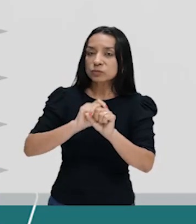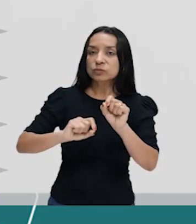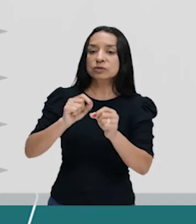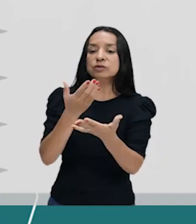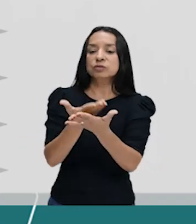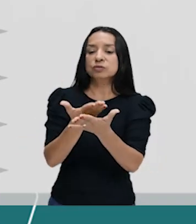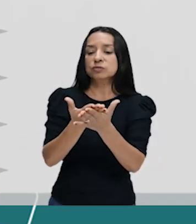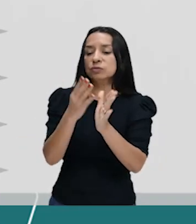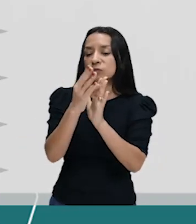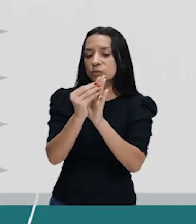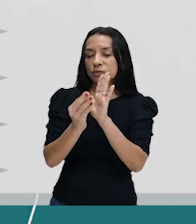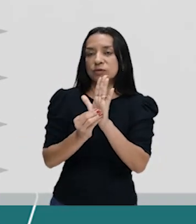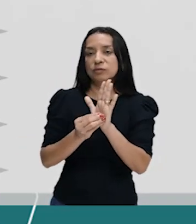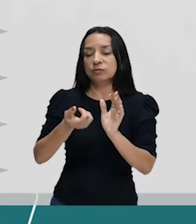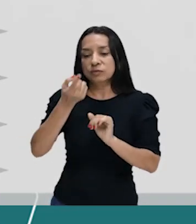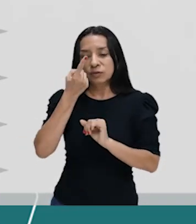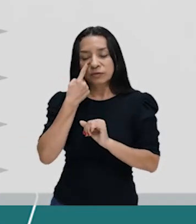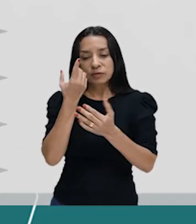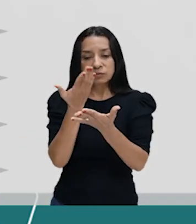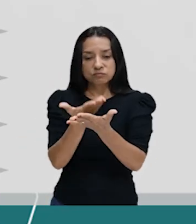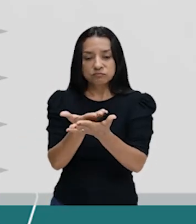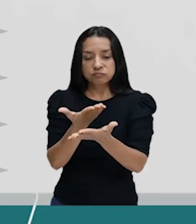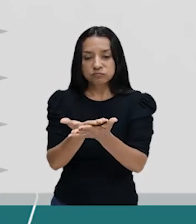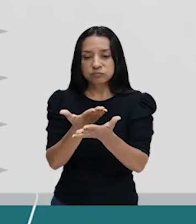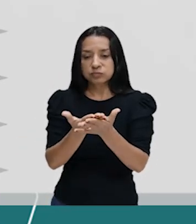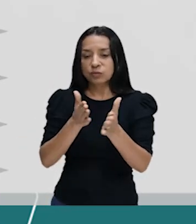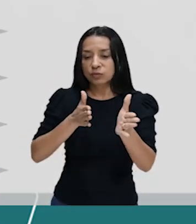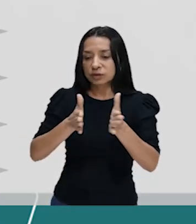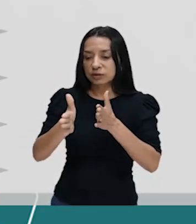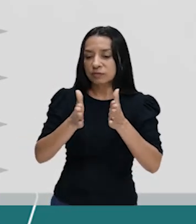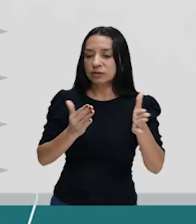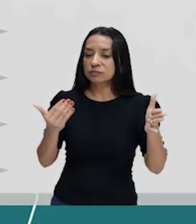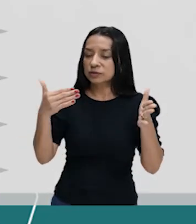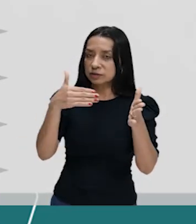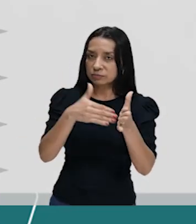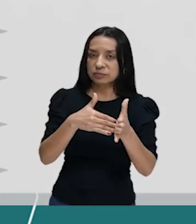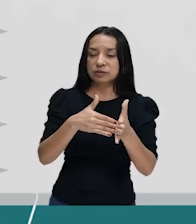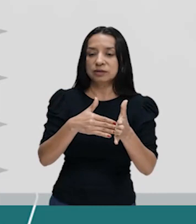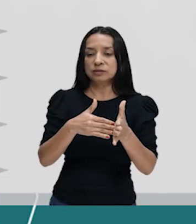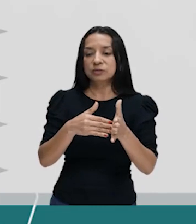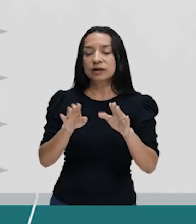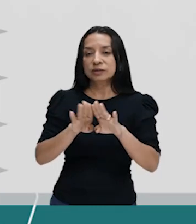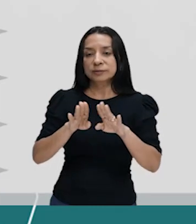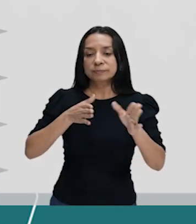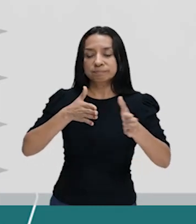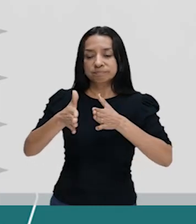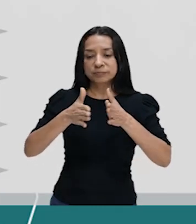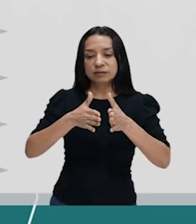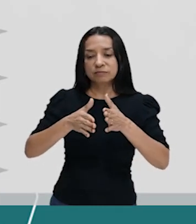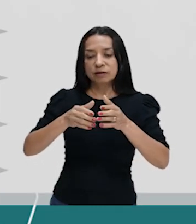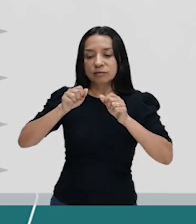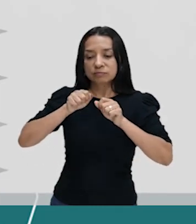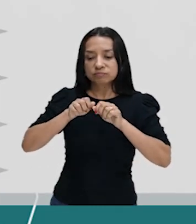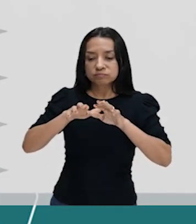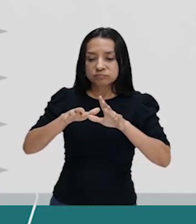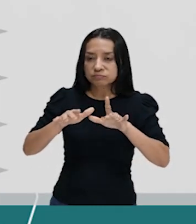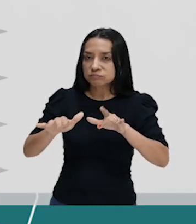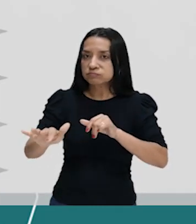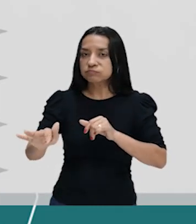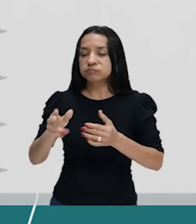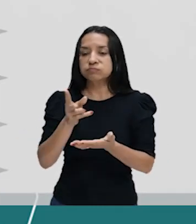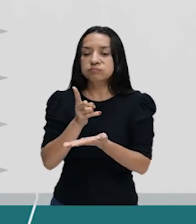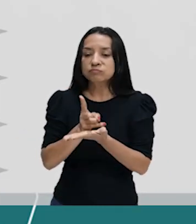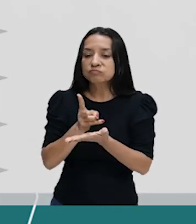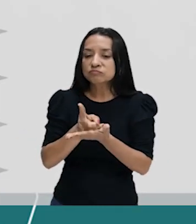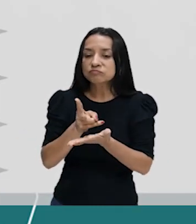estudou e viu para intervalo limitado e para intervalo ilimitado. Bom,